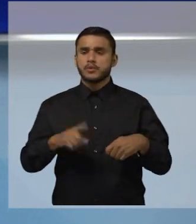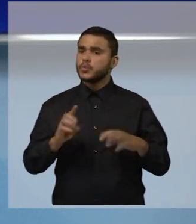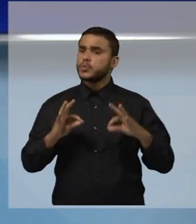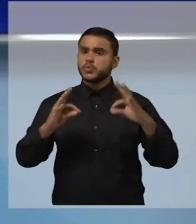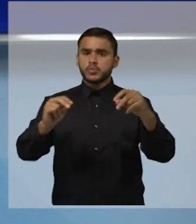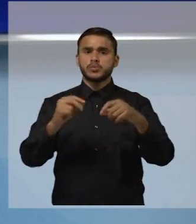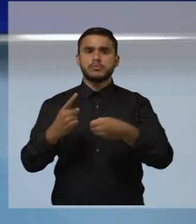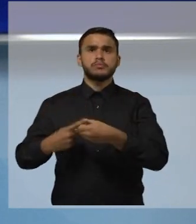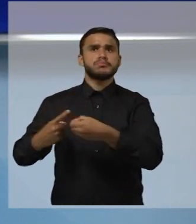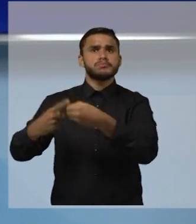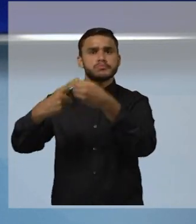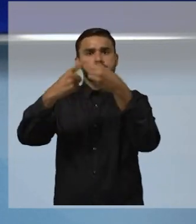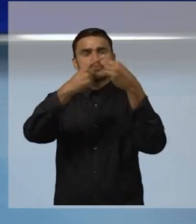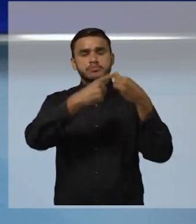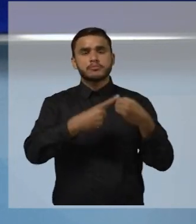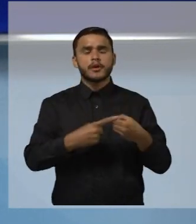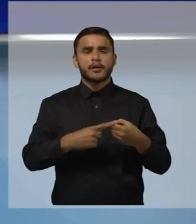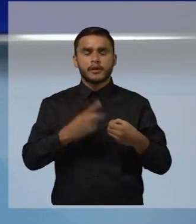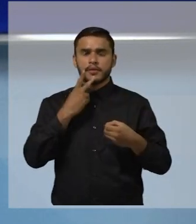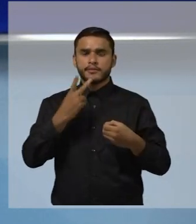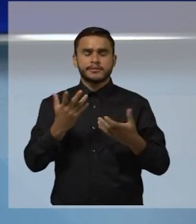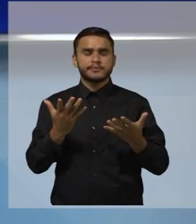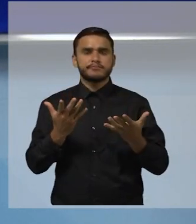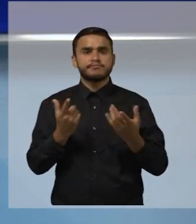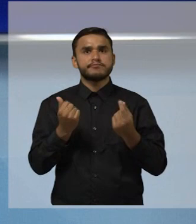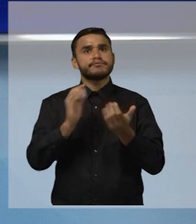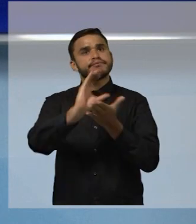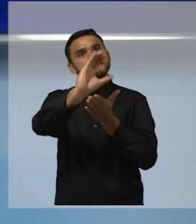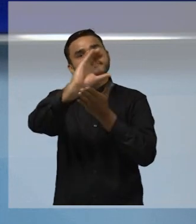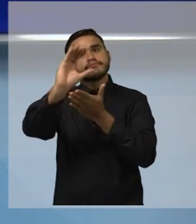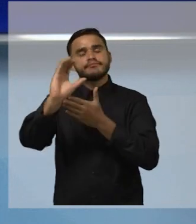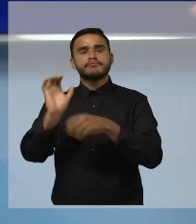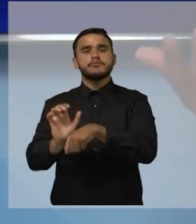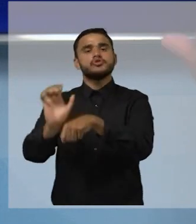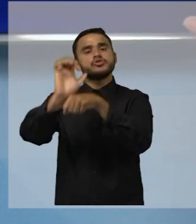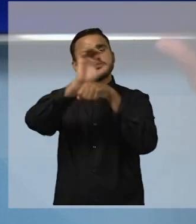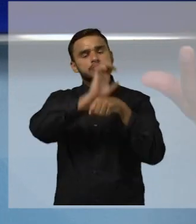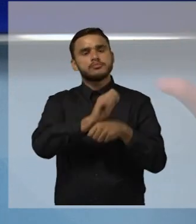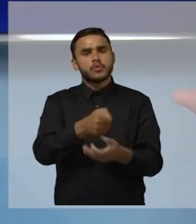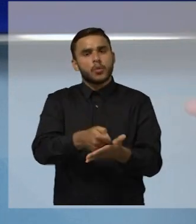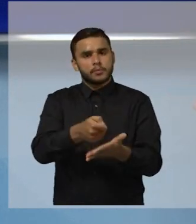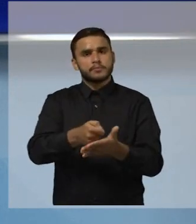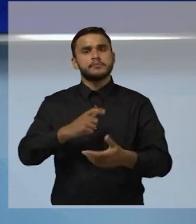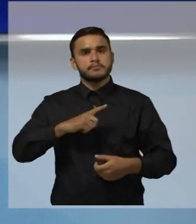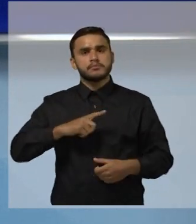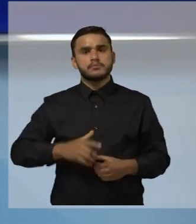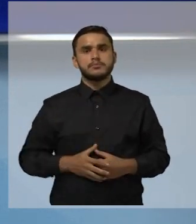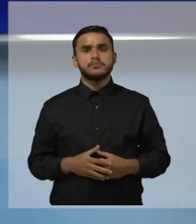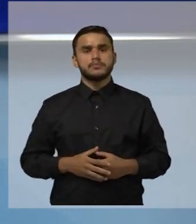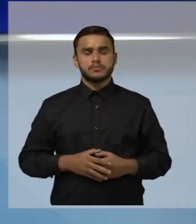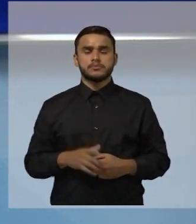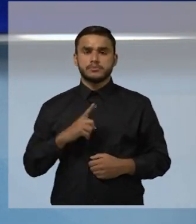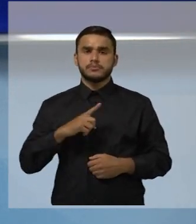a cobrança vem para o estado e para o município, quer dizer, dos governadores, que é uma contradição muito grande. O estado tem o dever